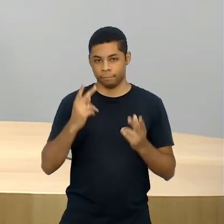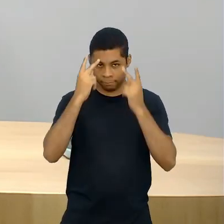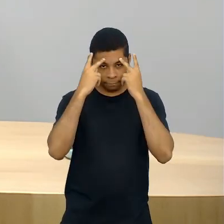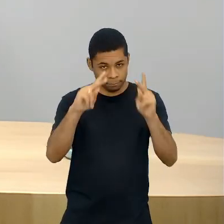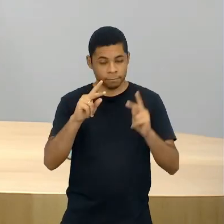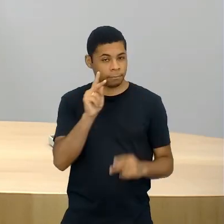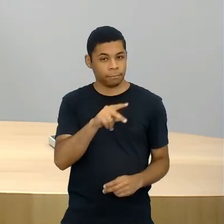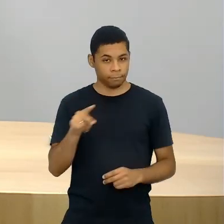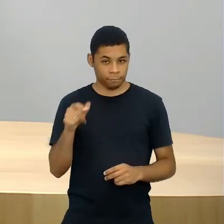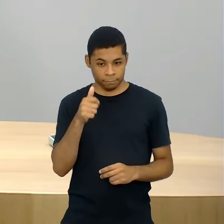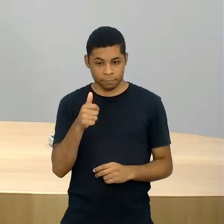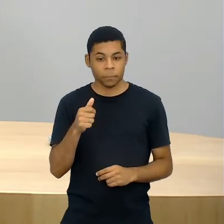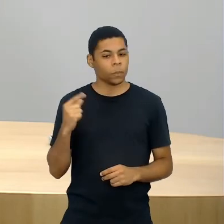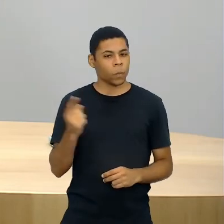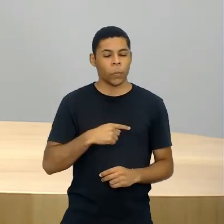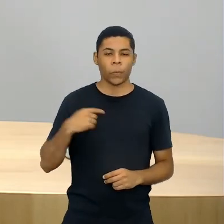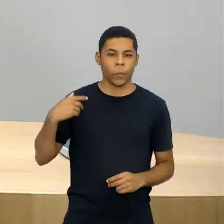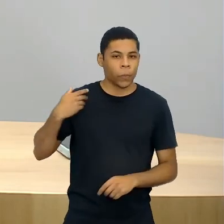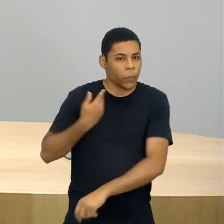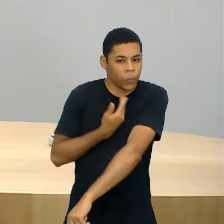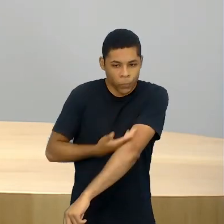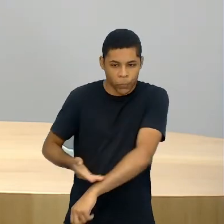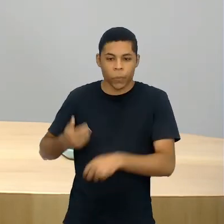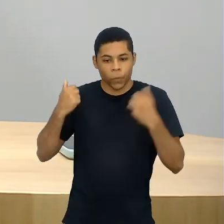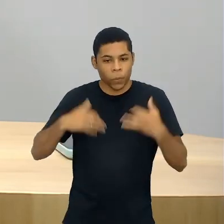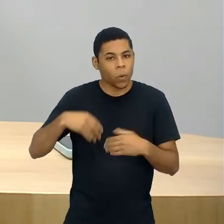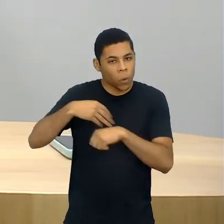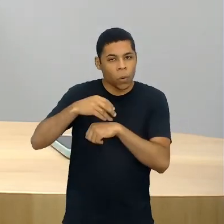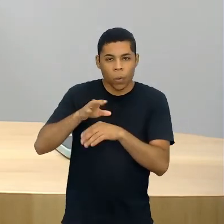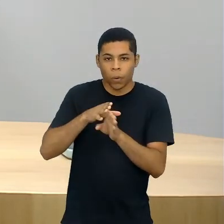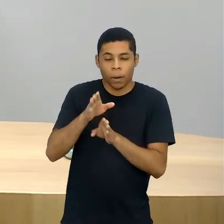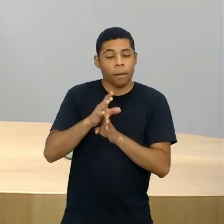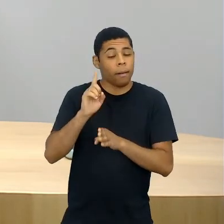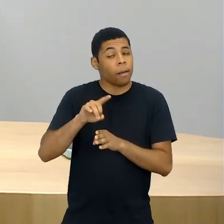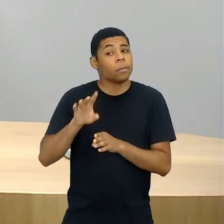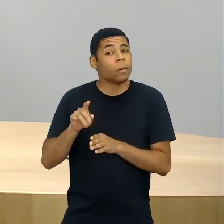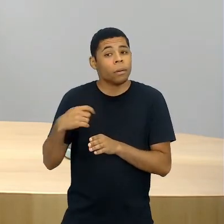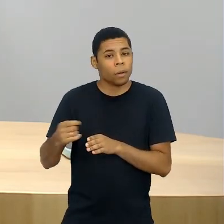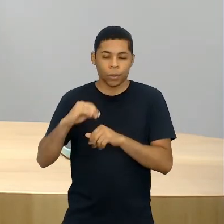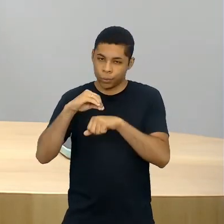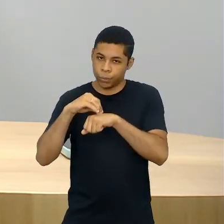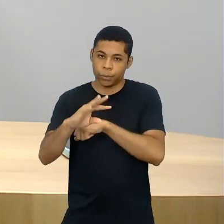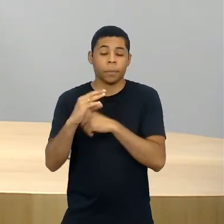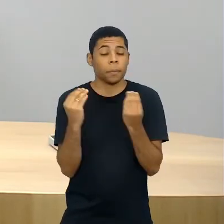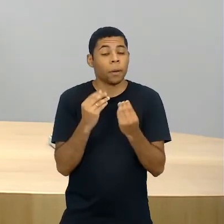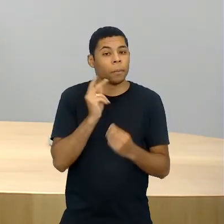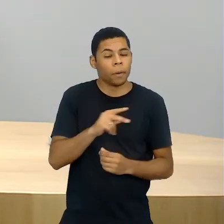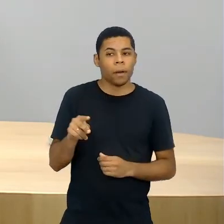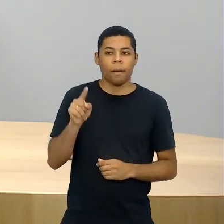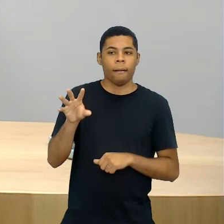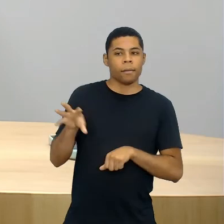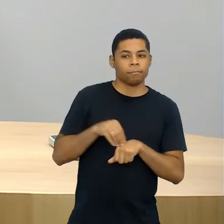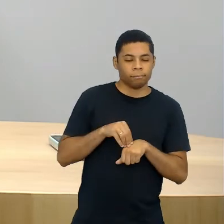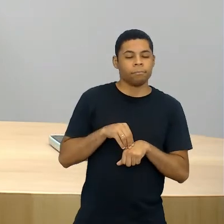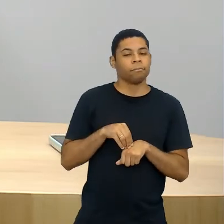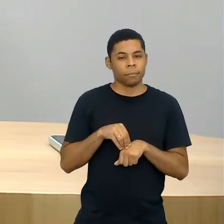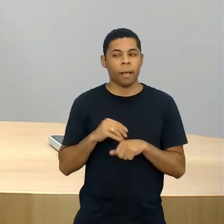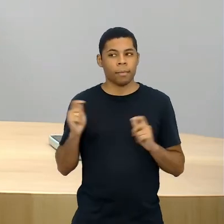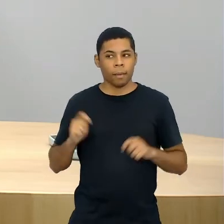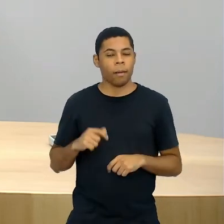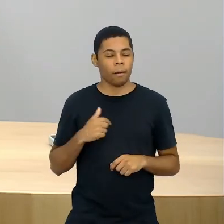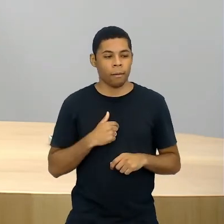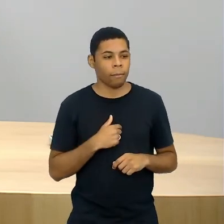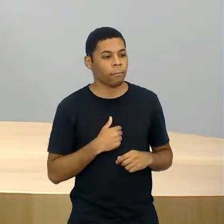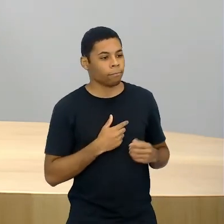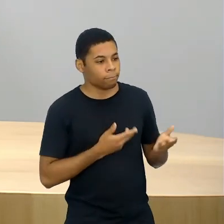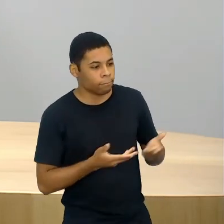do professor, né, a gente sempre fala que essas orientações aí são sugestões para o professor estar trabalhando aí com seus